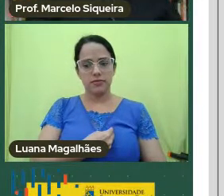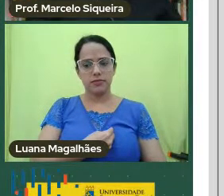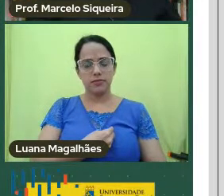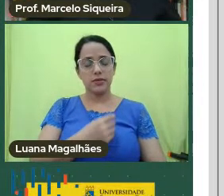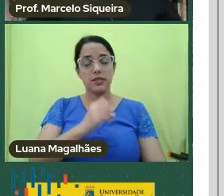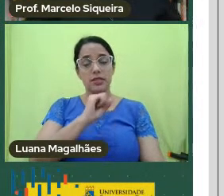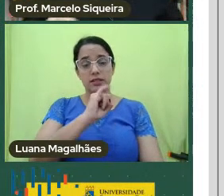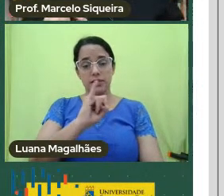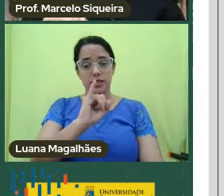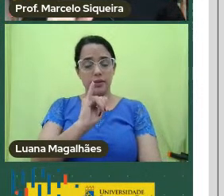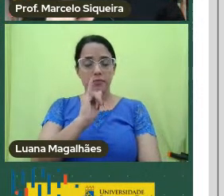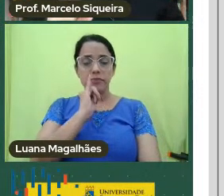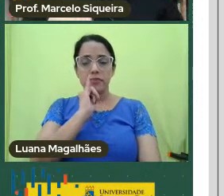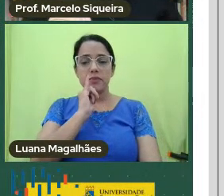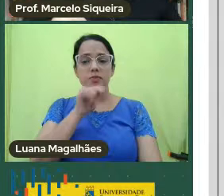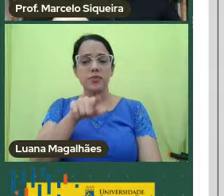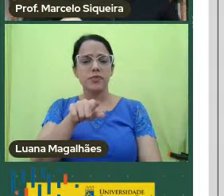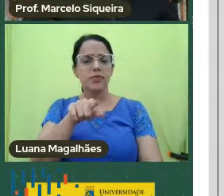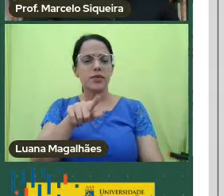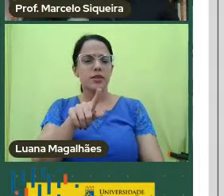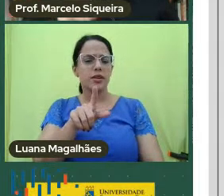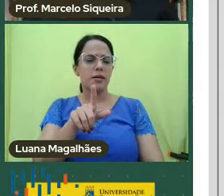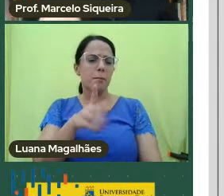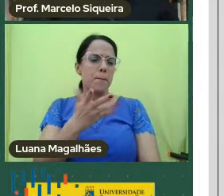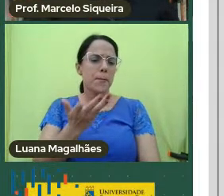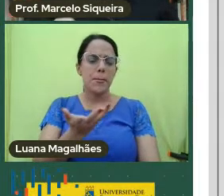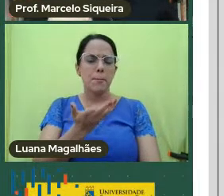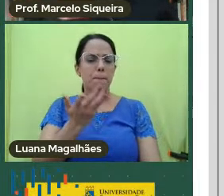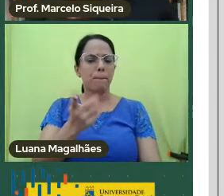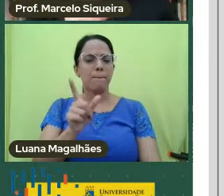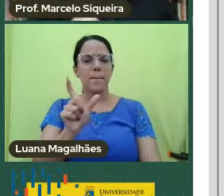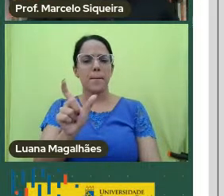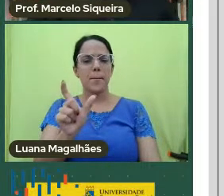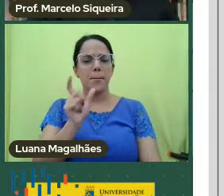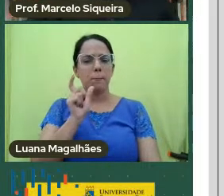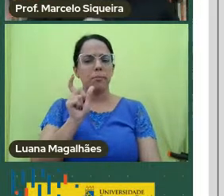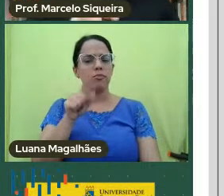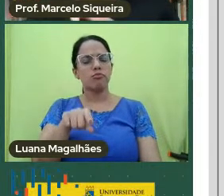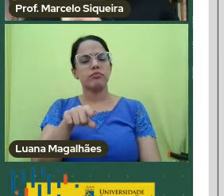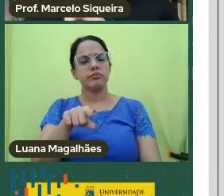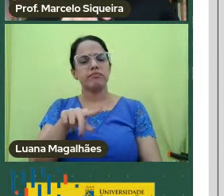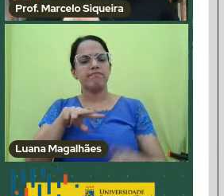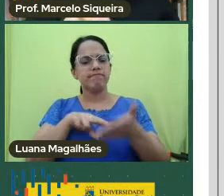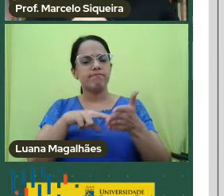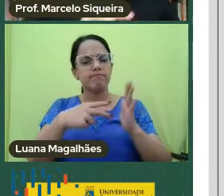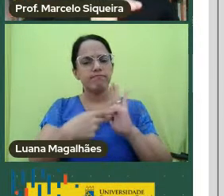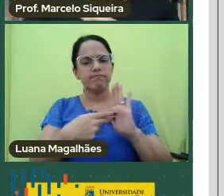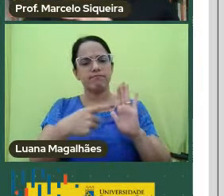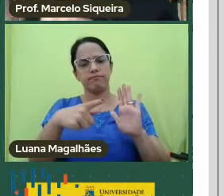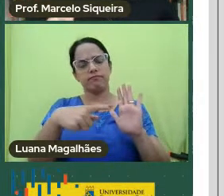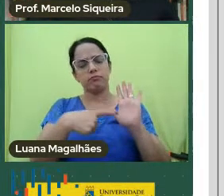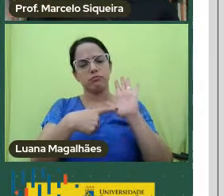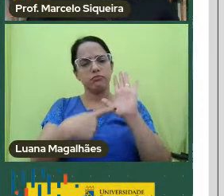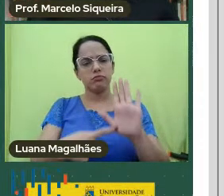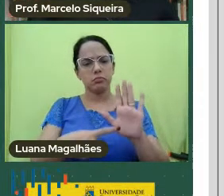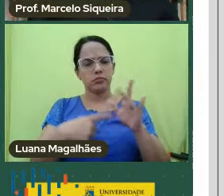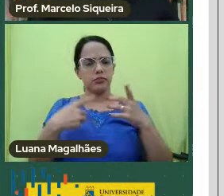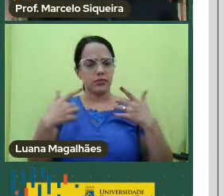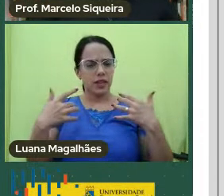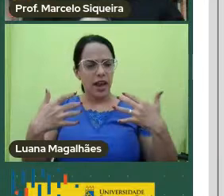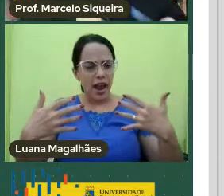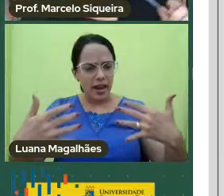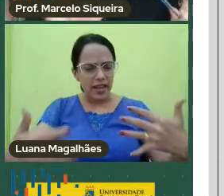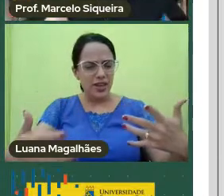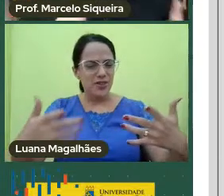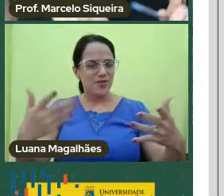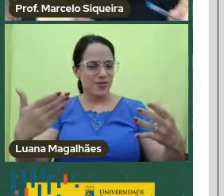nós pegarmos essas palavras-chave que tanto a Unesco quanto o Conselho Internacional de Arquivo destacaram nesse arquivo que fala dos